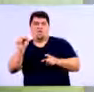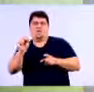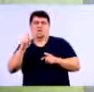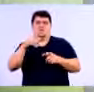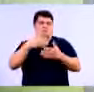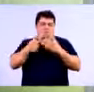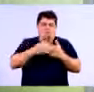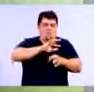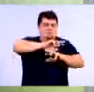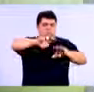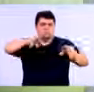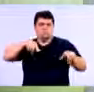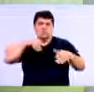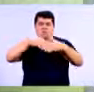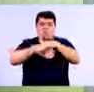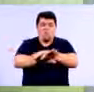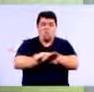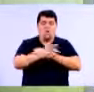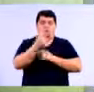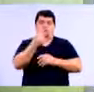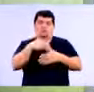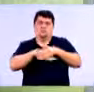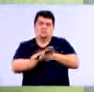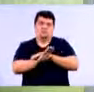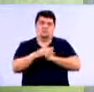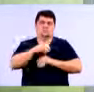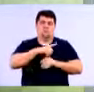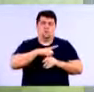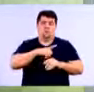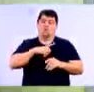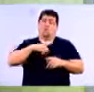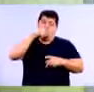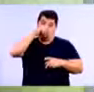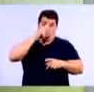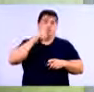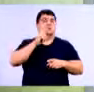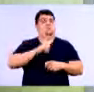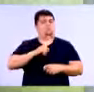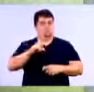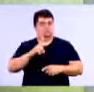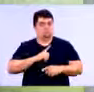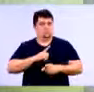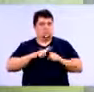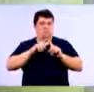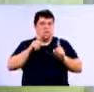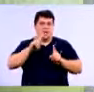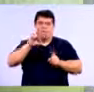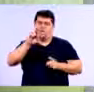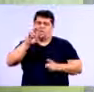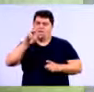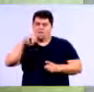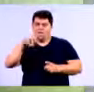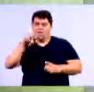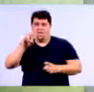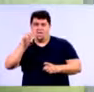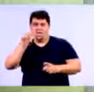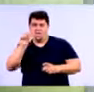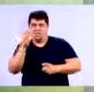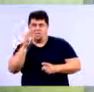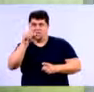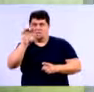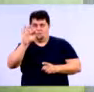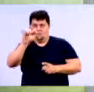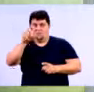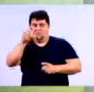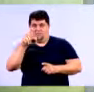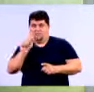tipo de investimento que você faça, ambos vão correr risco. Só que quando você fala em renda fixa, está falando que esse seu dinheiro está